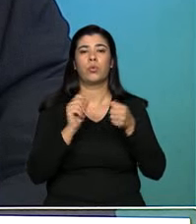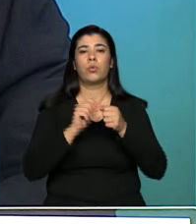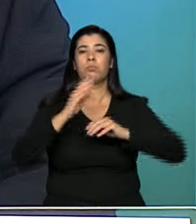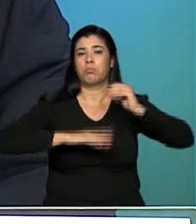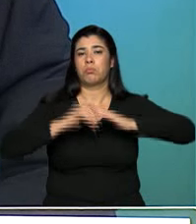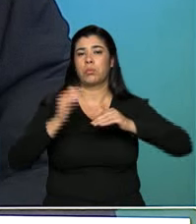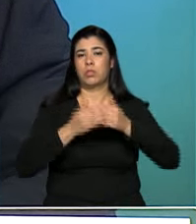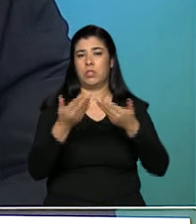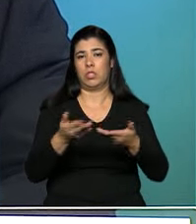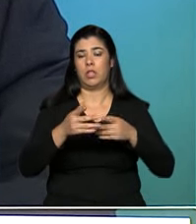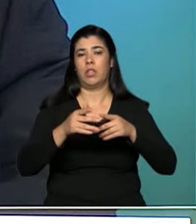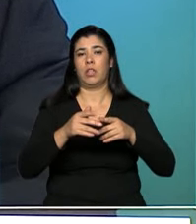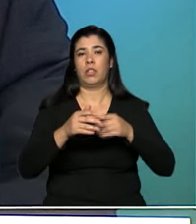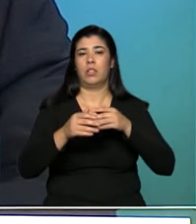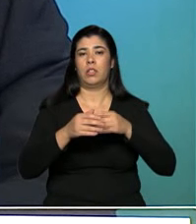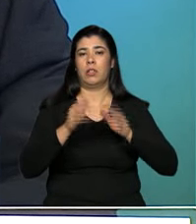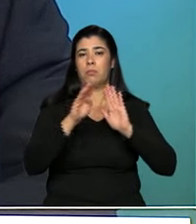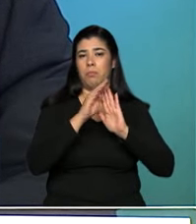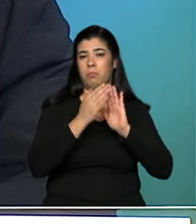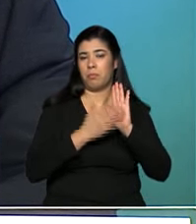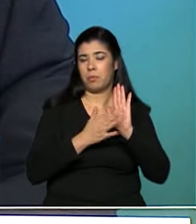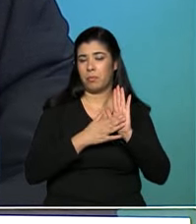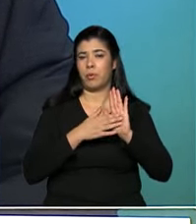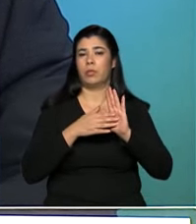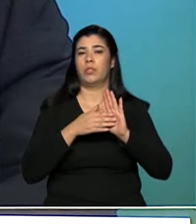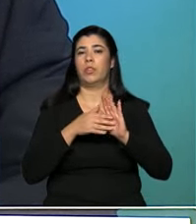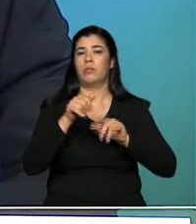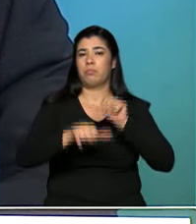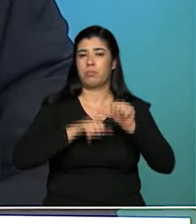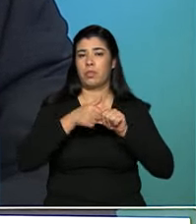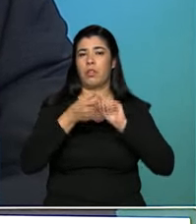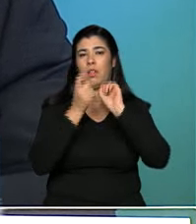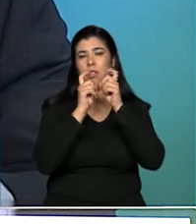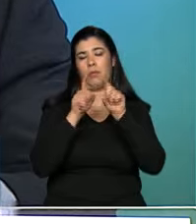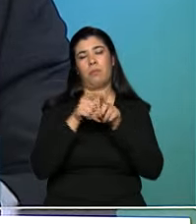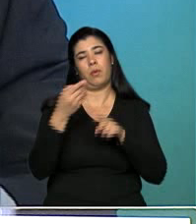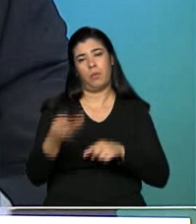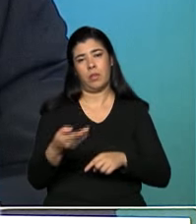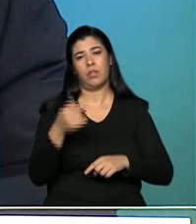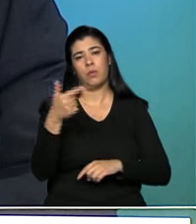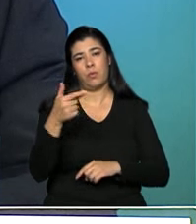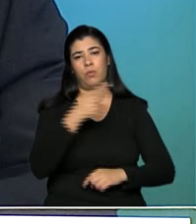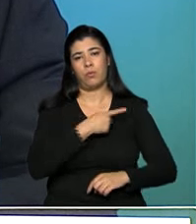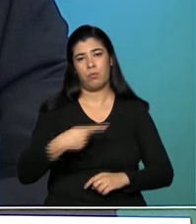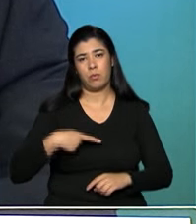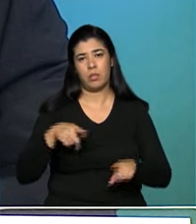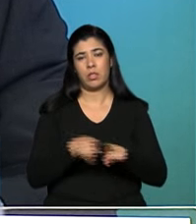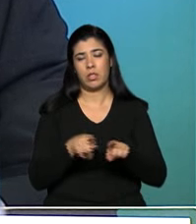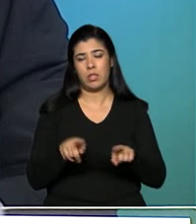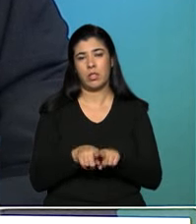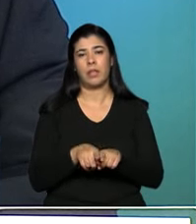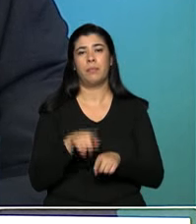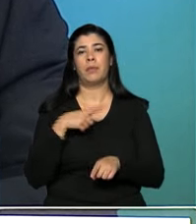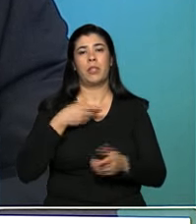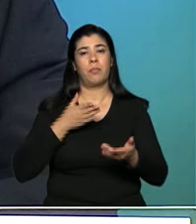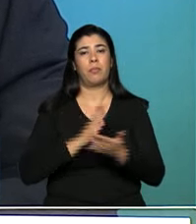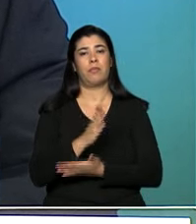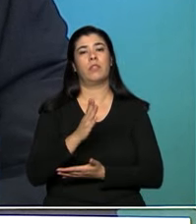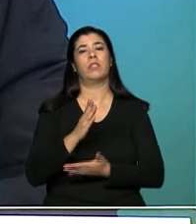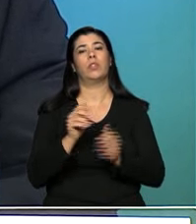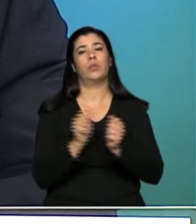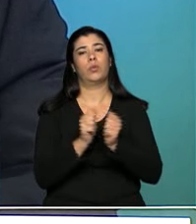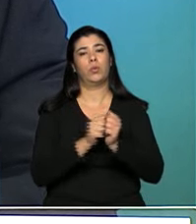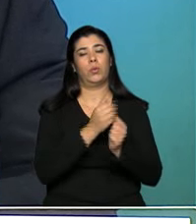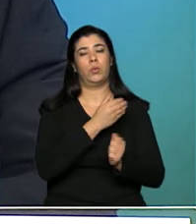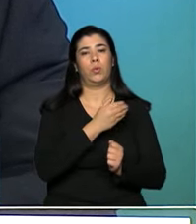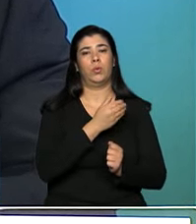eh o vice-presidente tem sido Vital na na construção da agenda do governo e na sua aprovação no Congresso eu que